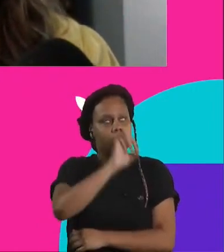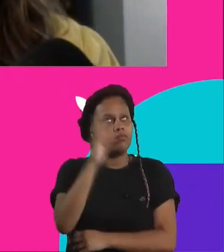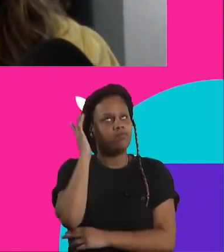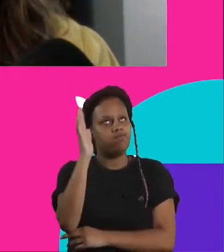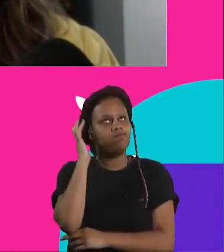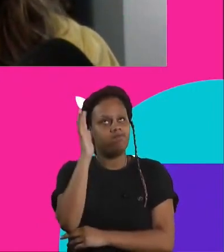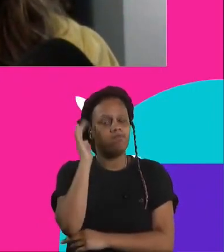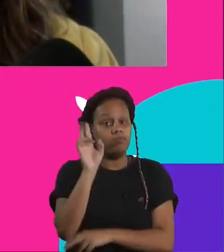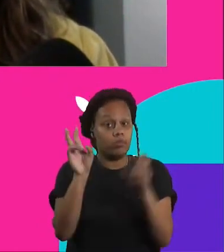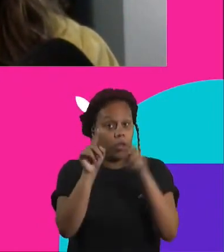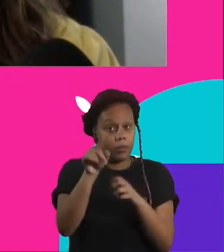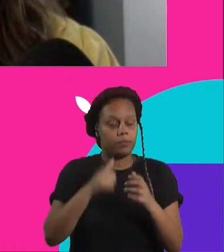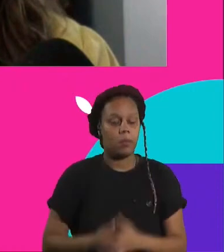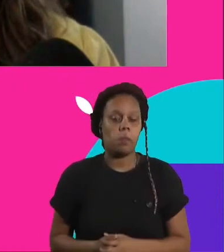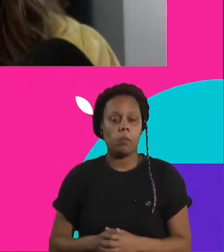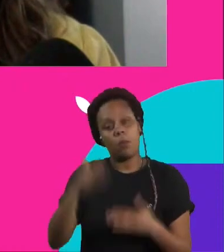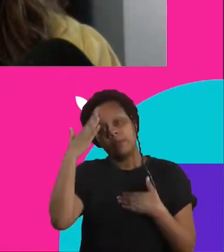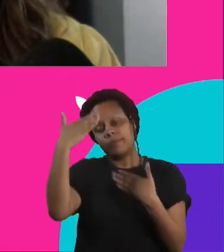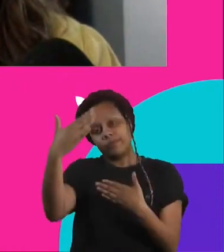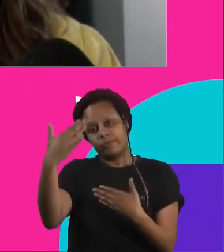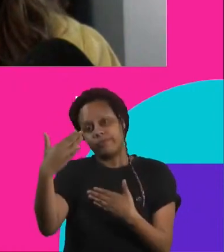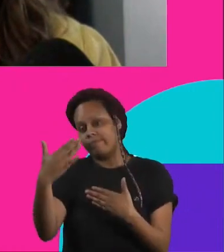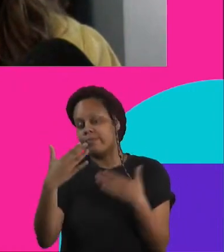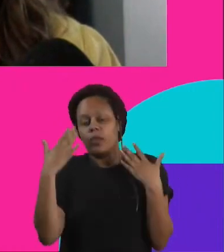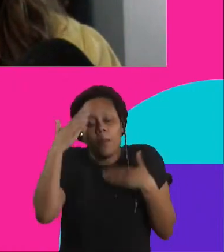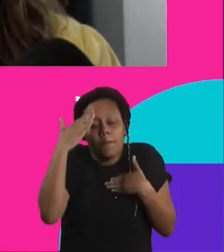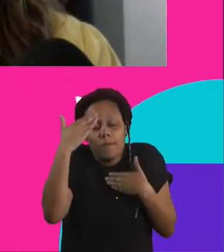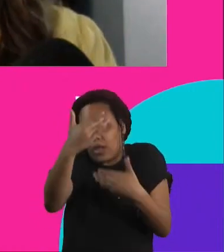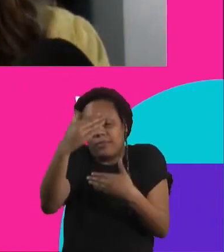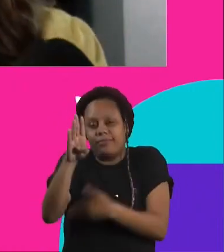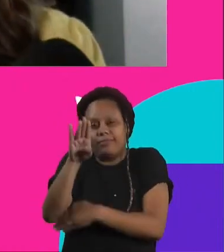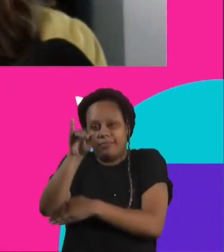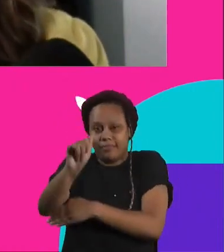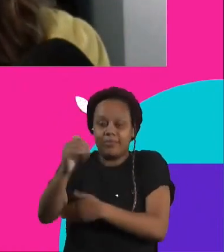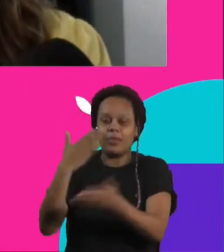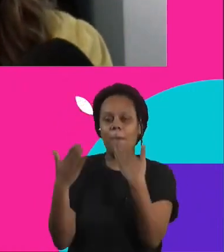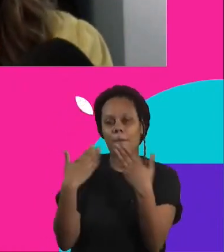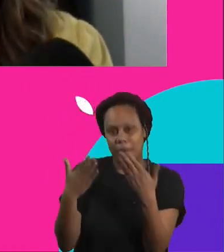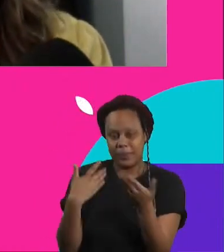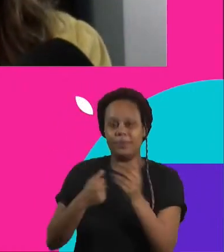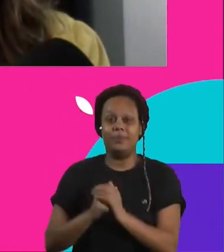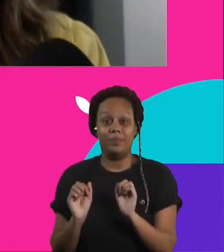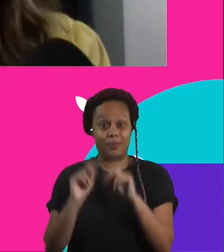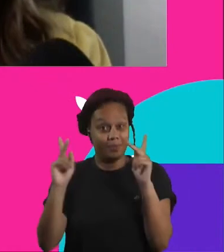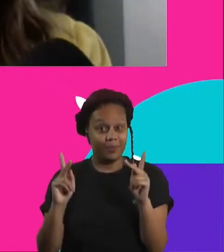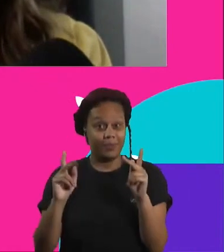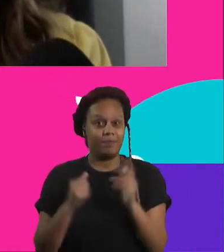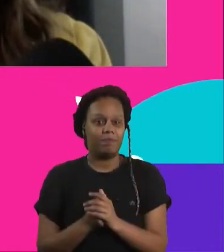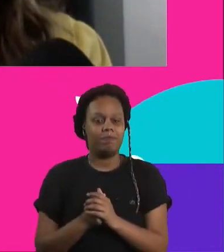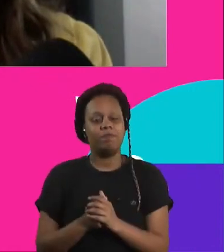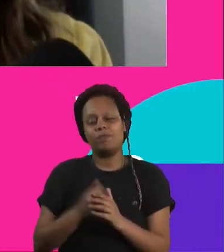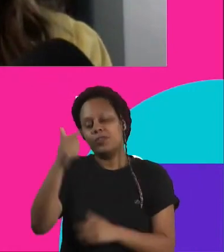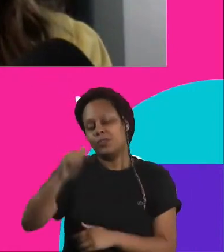sobre isso. E eu te agradeço muito, Bia, por esse bate-papo incrível, maravilhoso, e novamente ao SGB